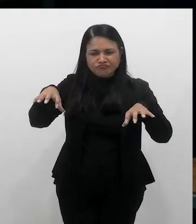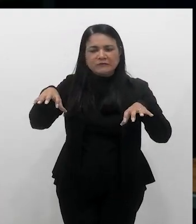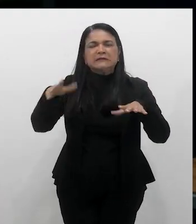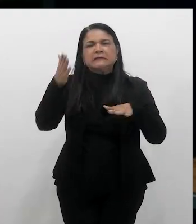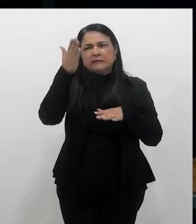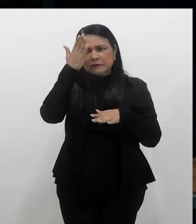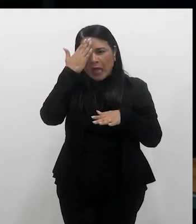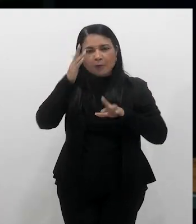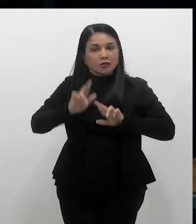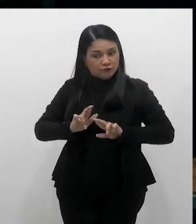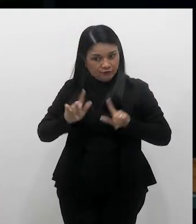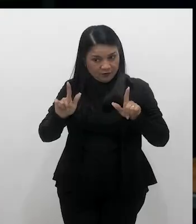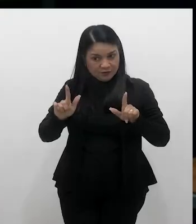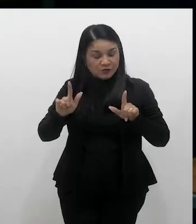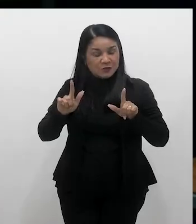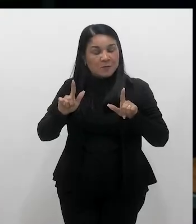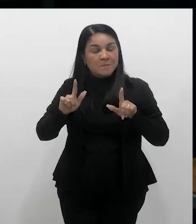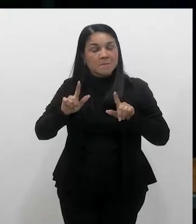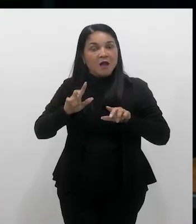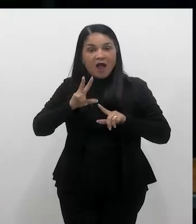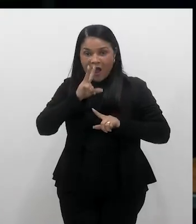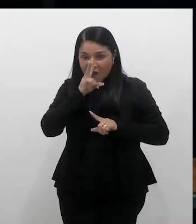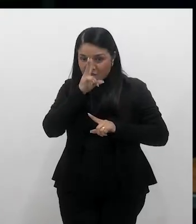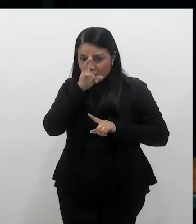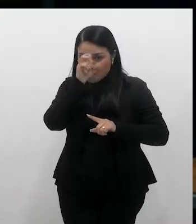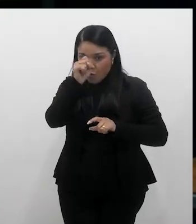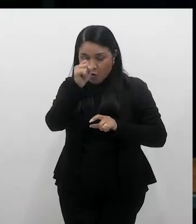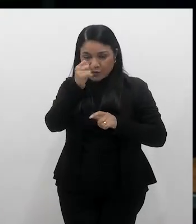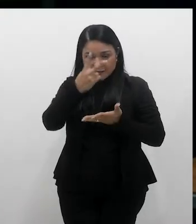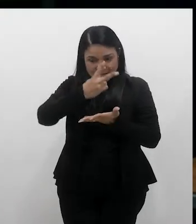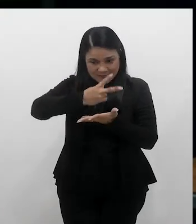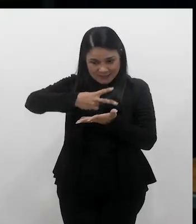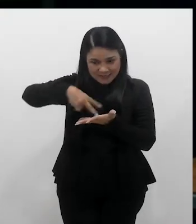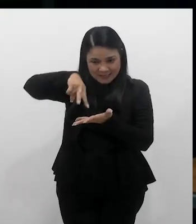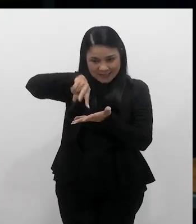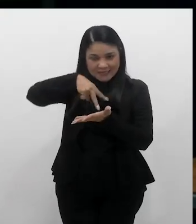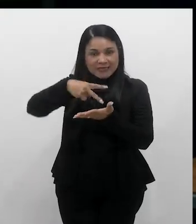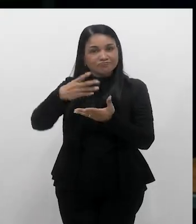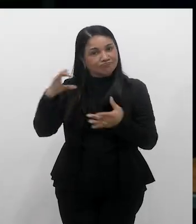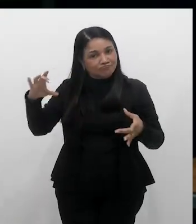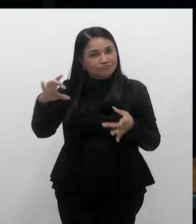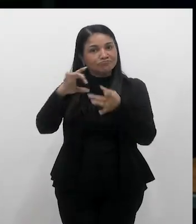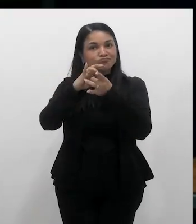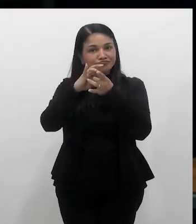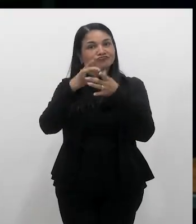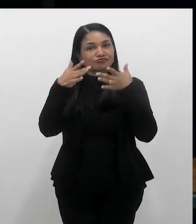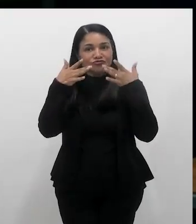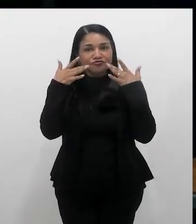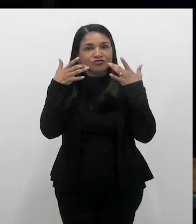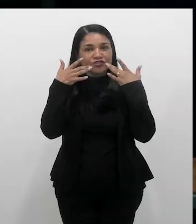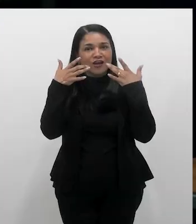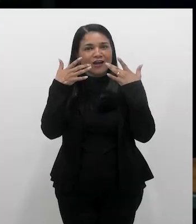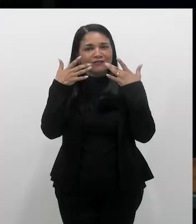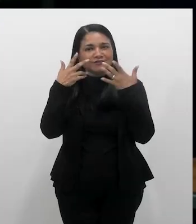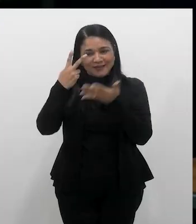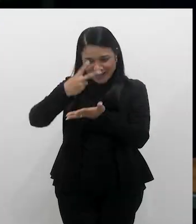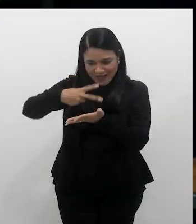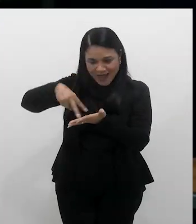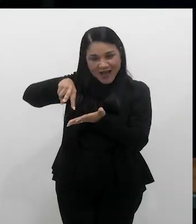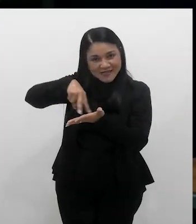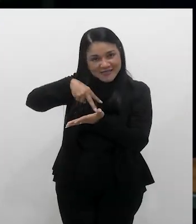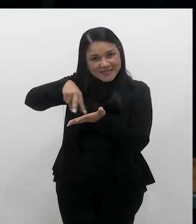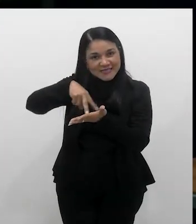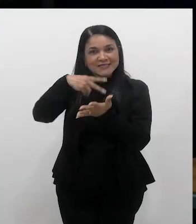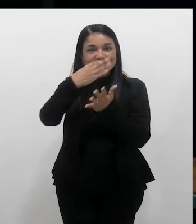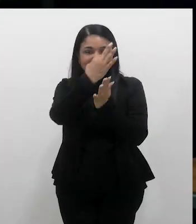instâncias diferentes, mas a força de corpo da dança entra para o teatro, né? Tipo, a dança também produz texto, a